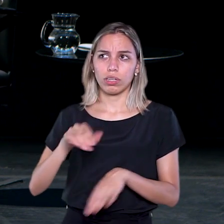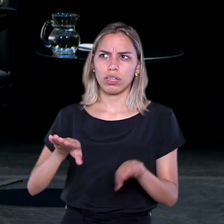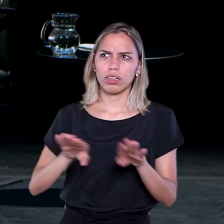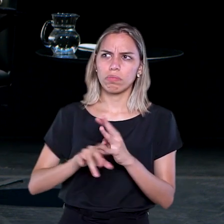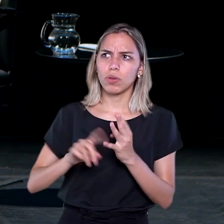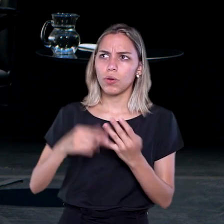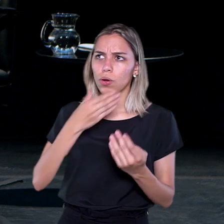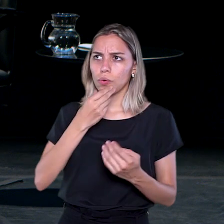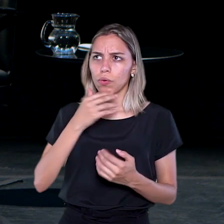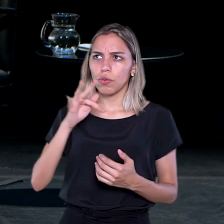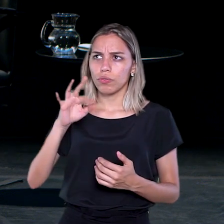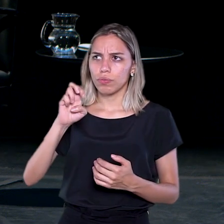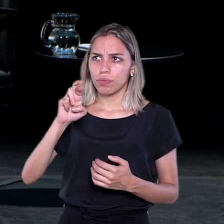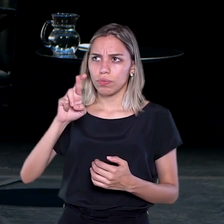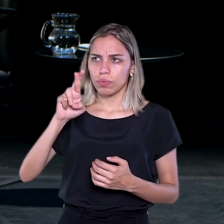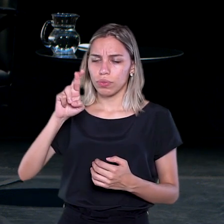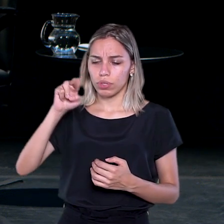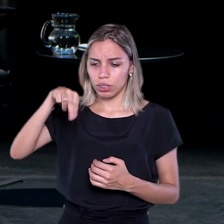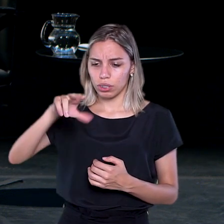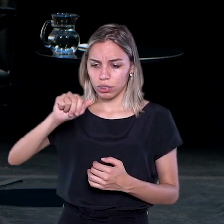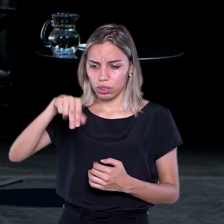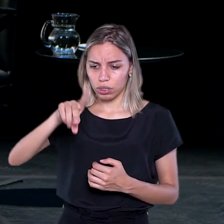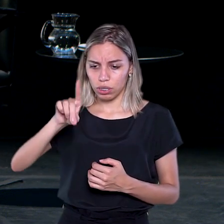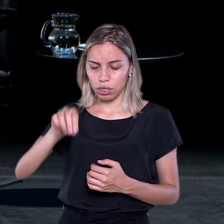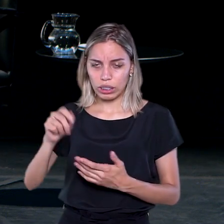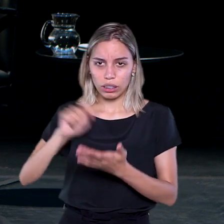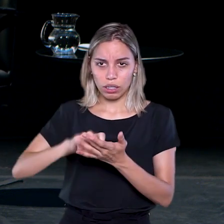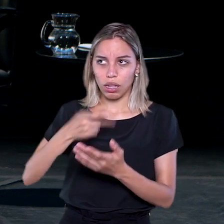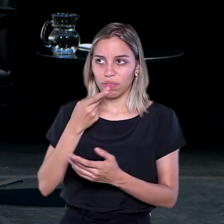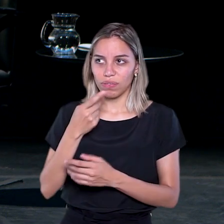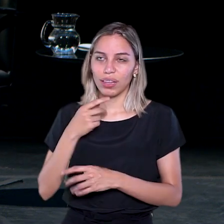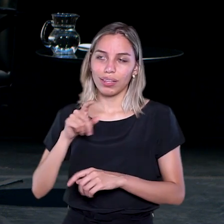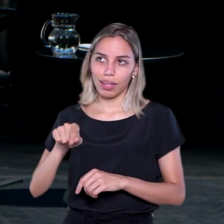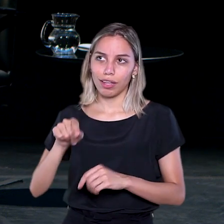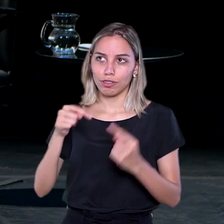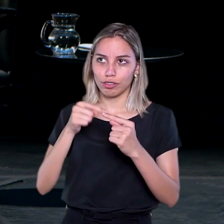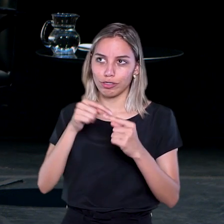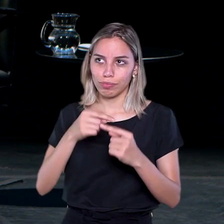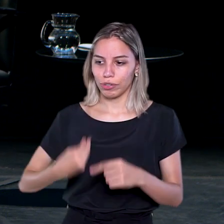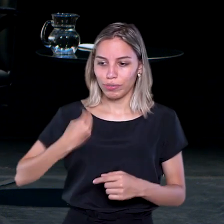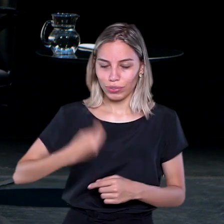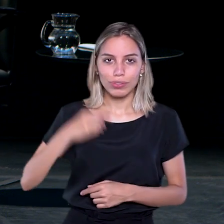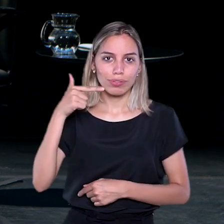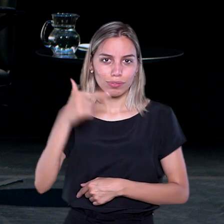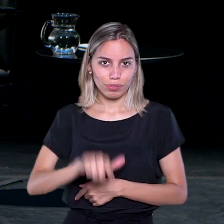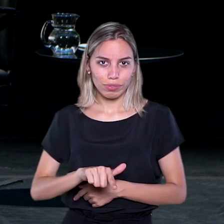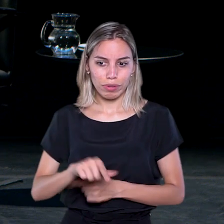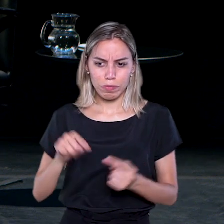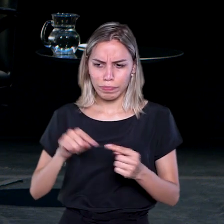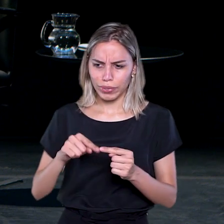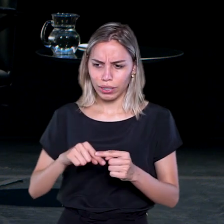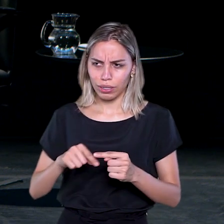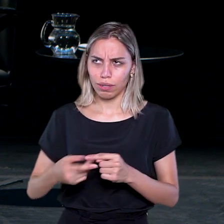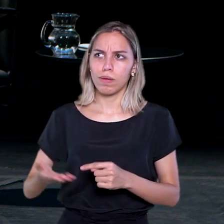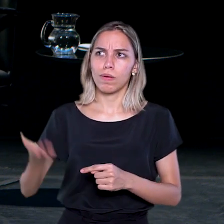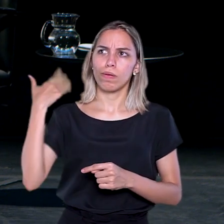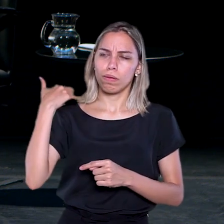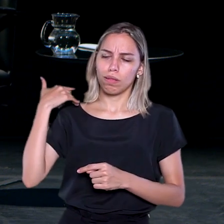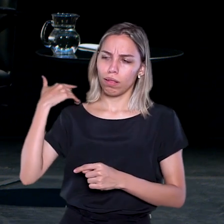ele usa essa expressão de ressuscitar, né? Fernando, que escreveu tantas biografias, ele falou, tem que tirar a pessoa